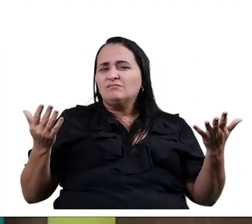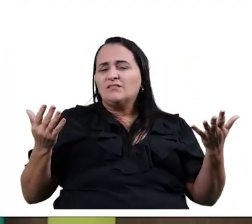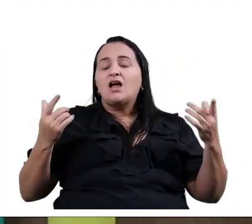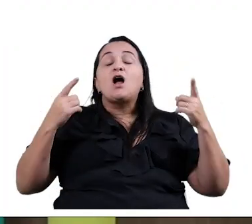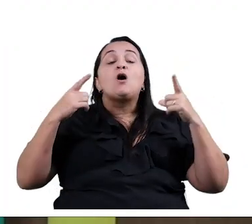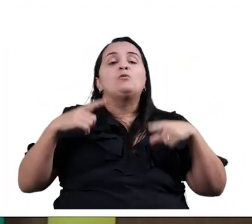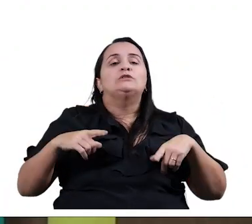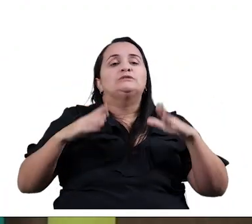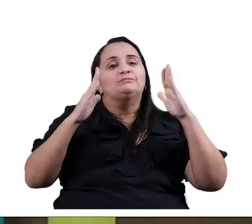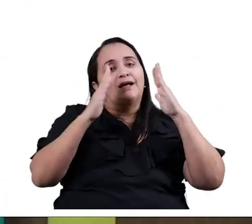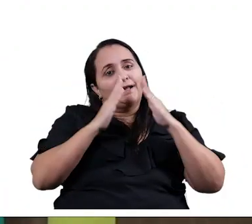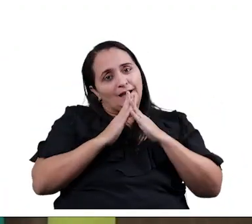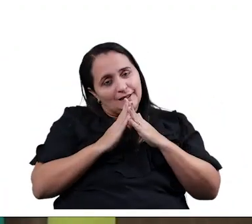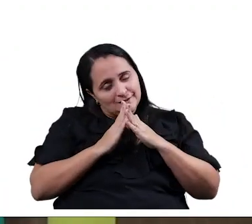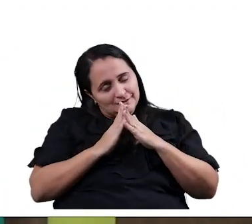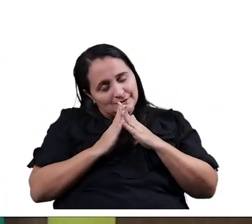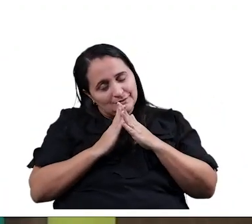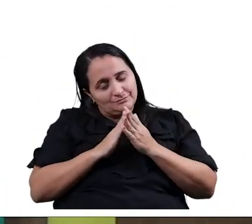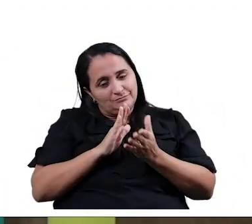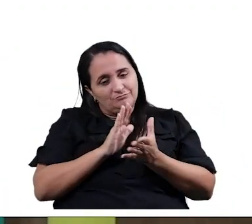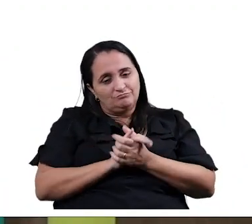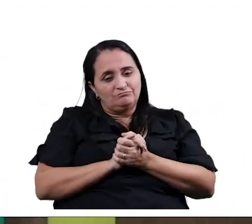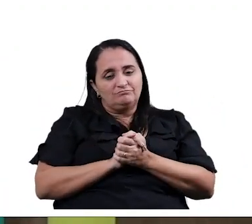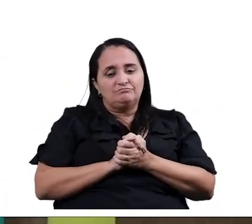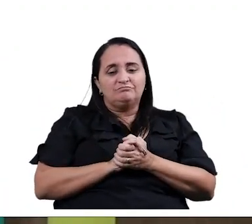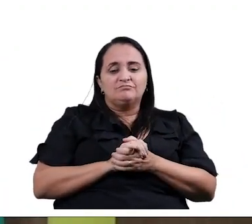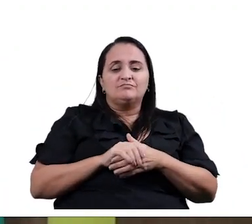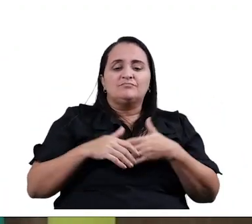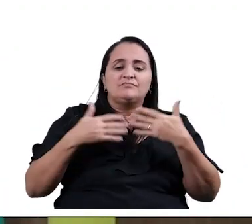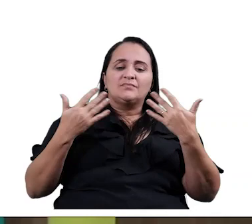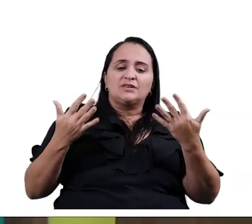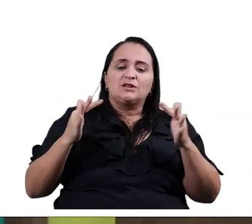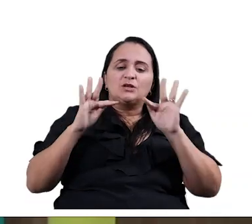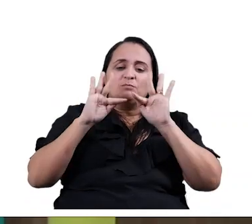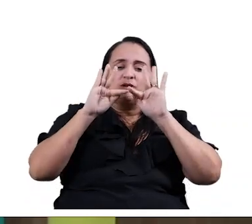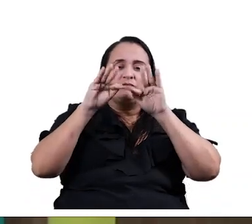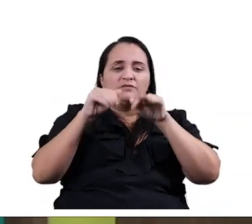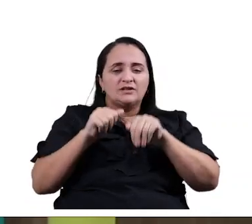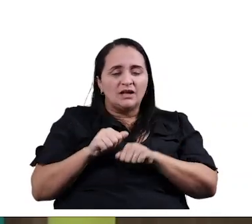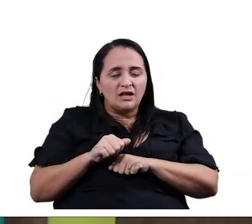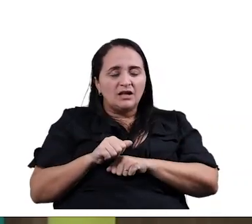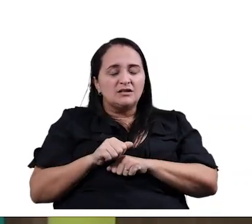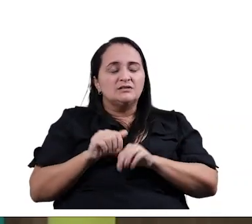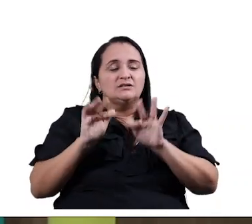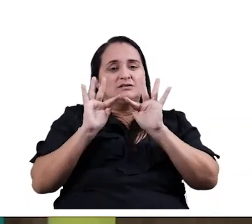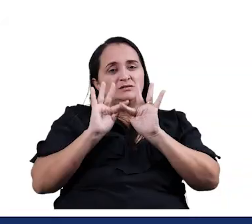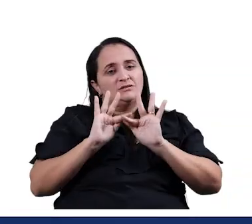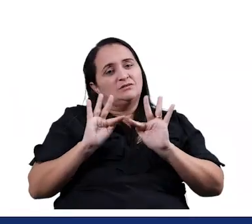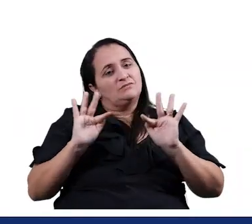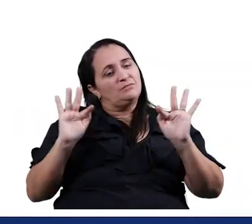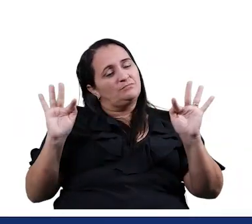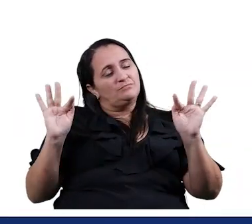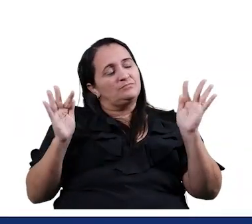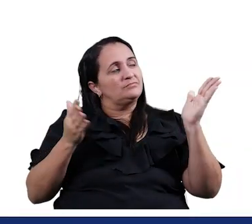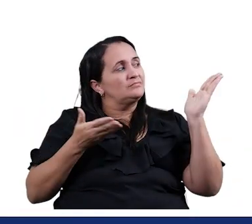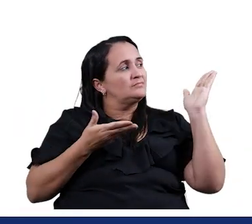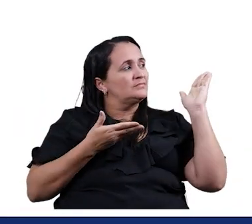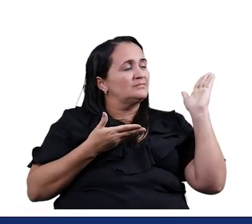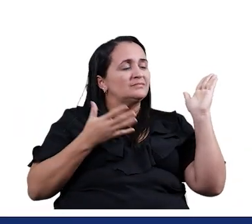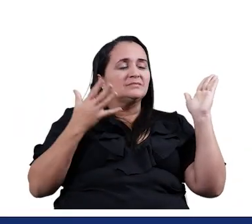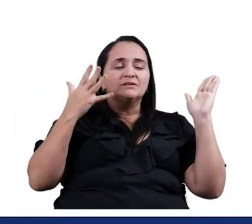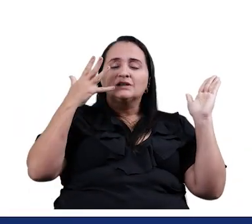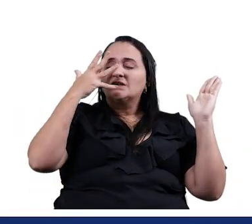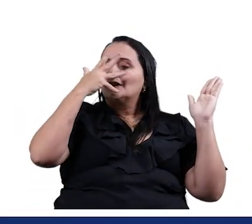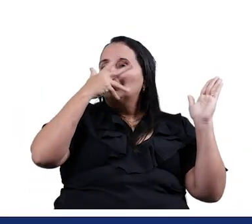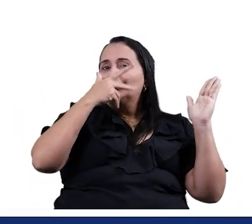Da casa onde eles estavam, tá? Para finalizar a nossa aula, eu deixo aí essa mensagem